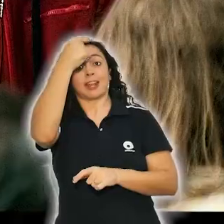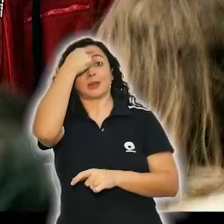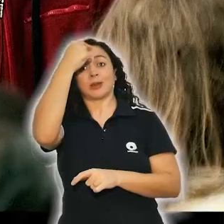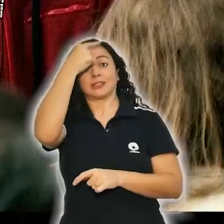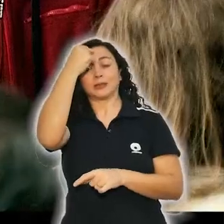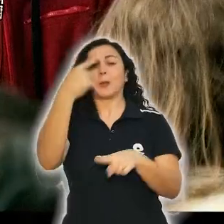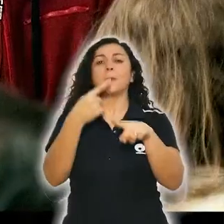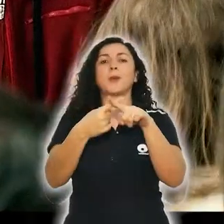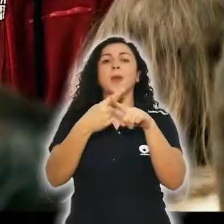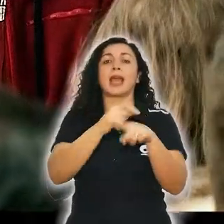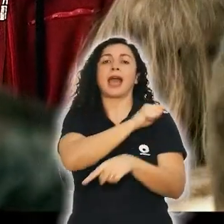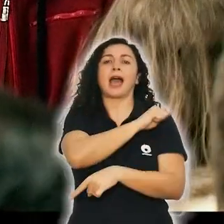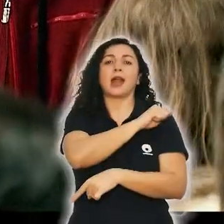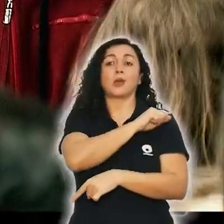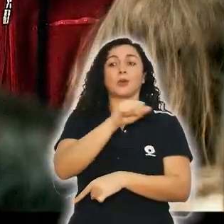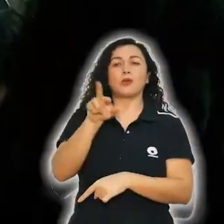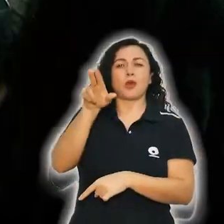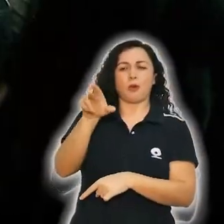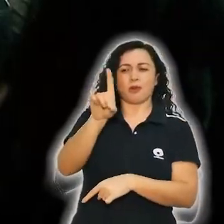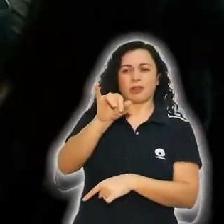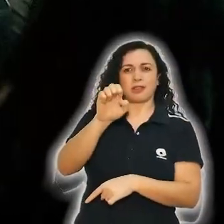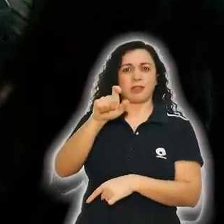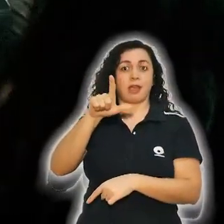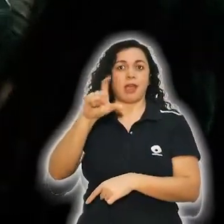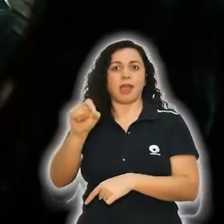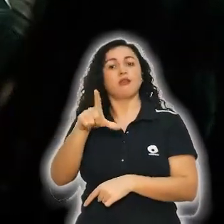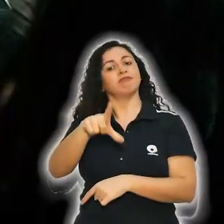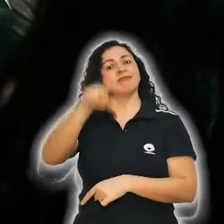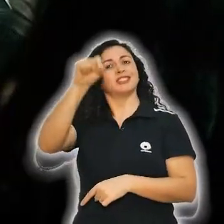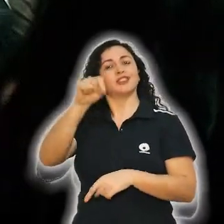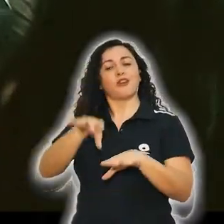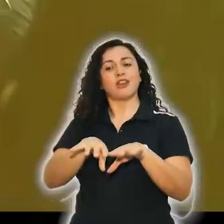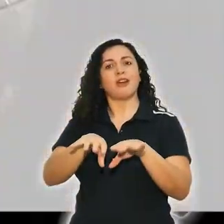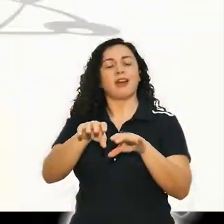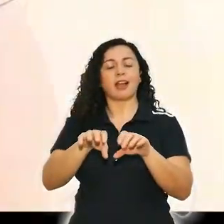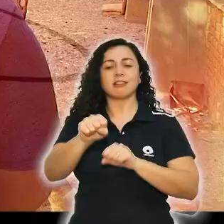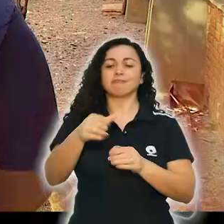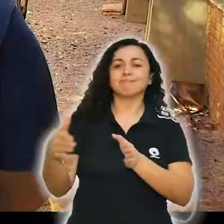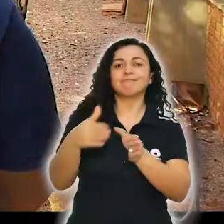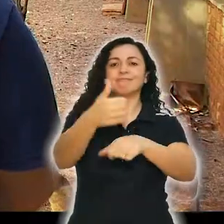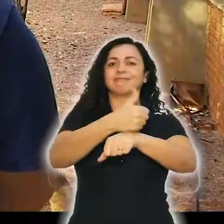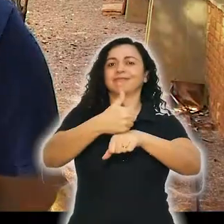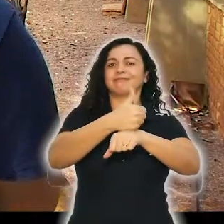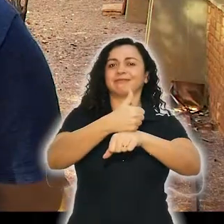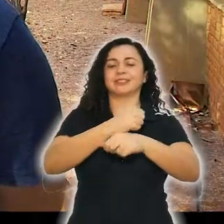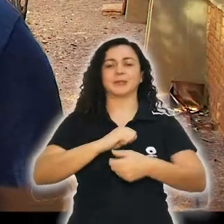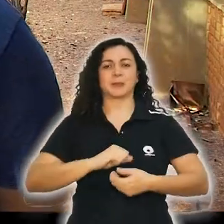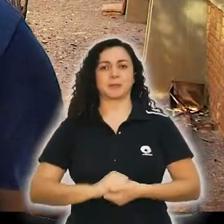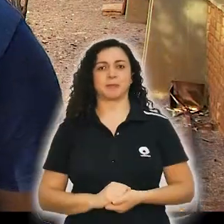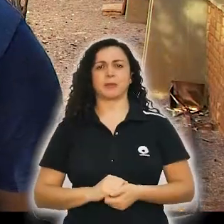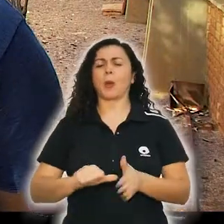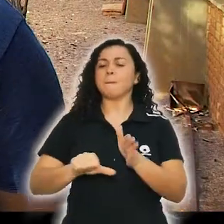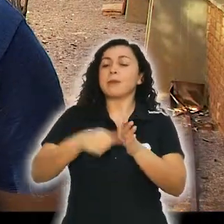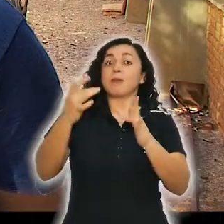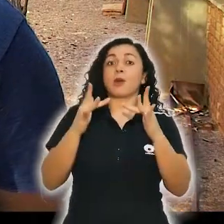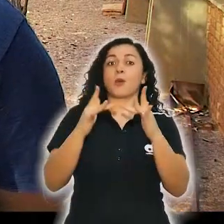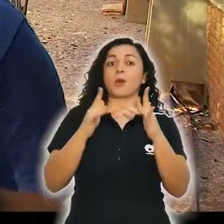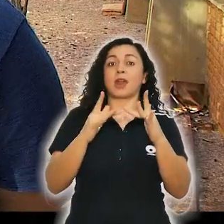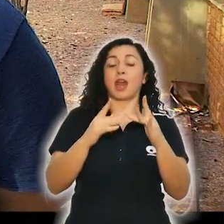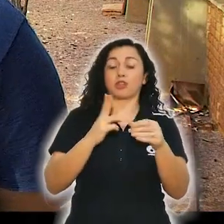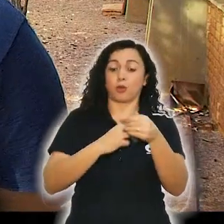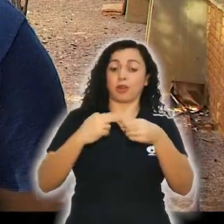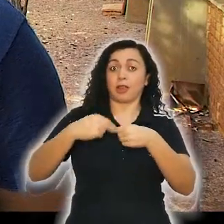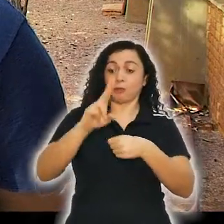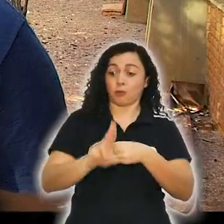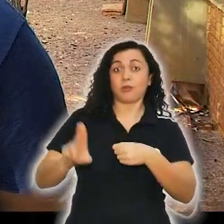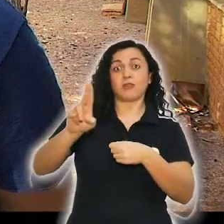pois alunos como Diego acabaram por definir sua carreira profissional. Meu primeiro contato, né, com a universidade, com a Unicamp e com